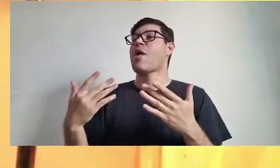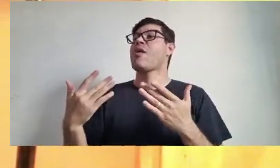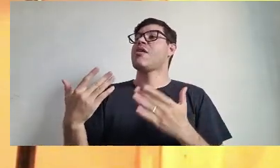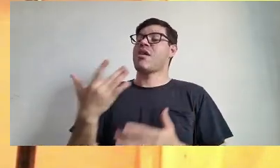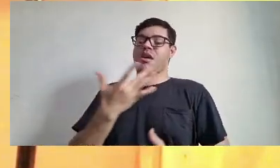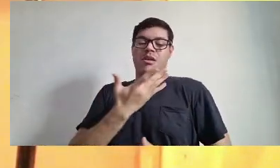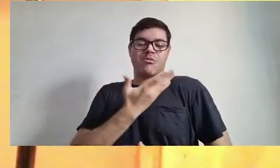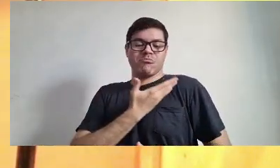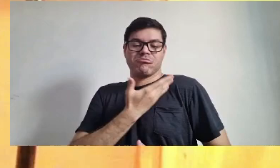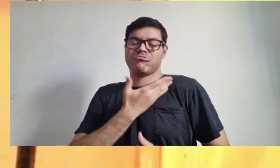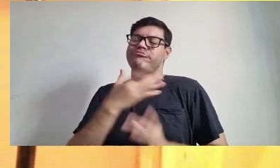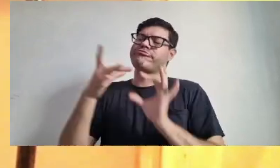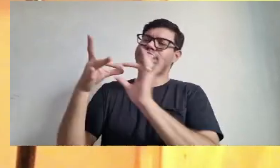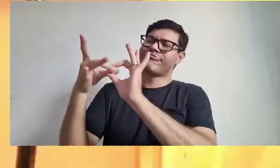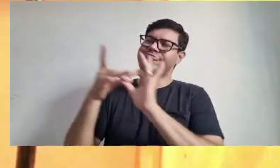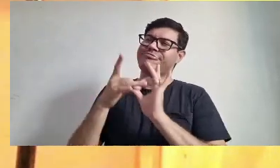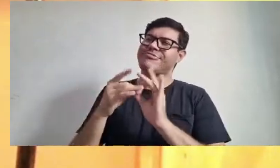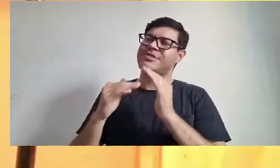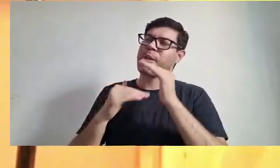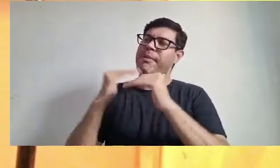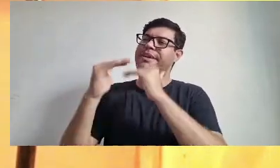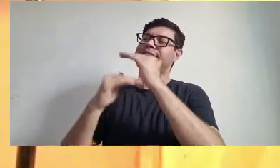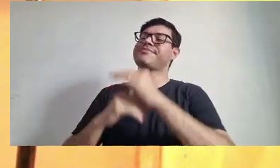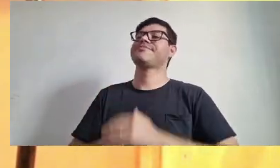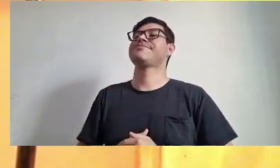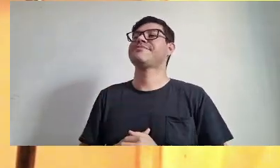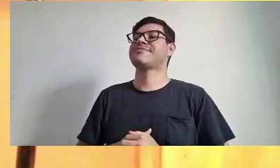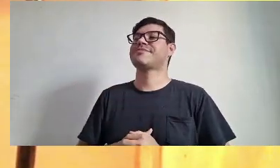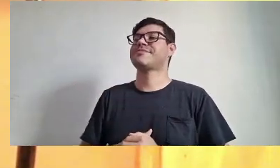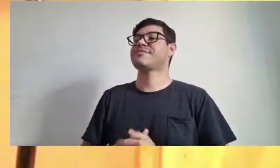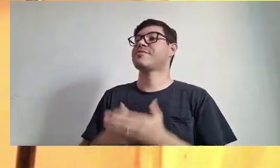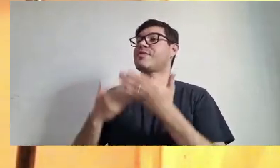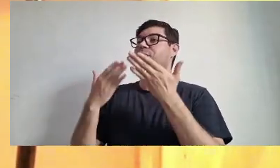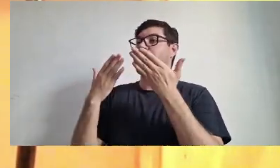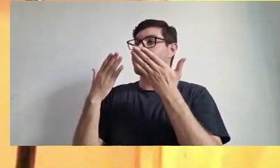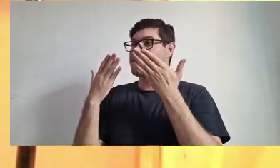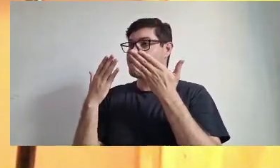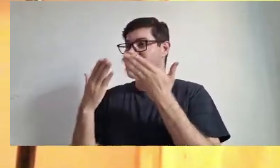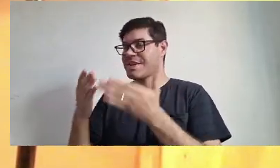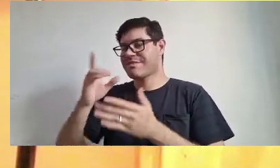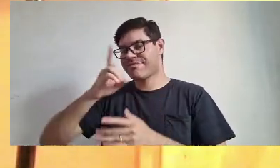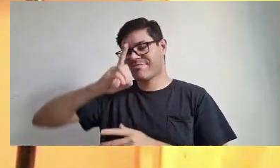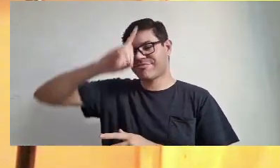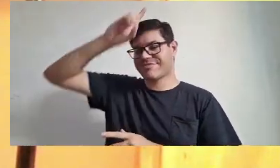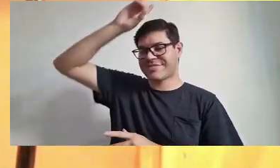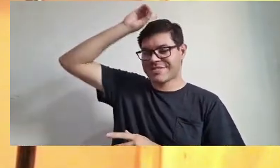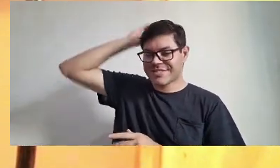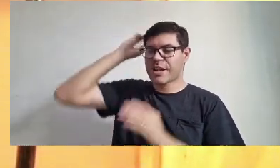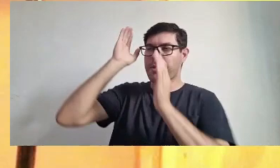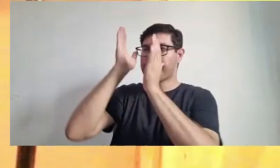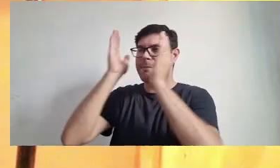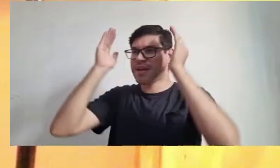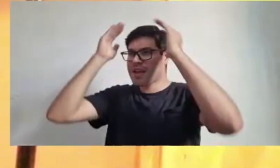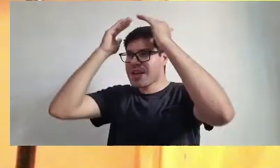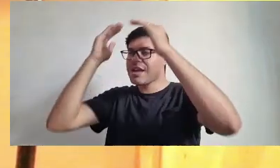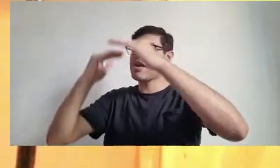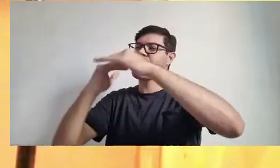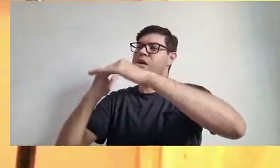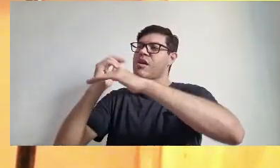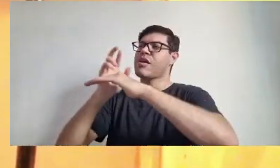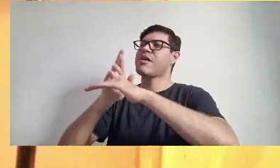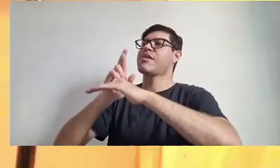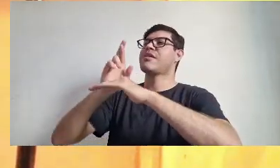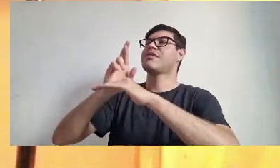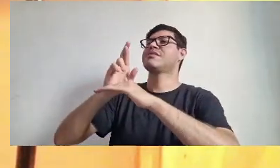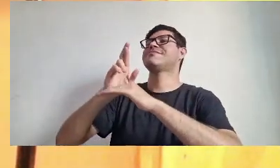bem. Durvalino Brocanelli, o pastor prayer, o reverendo, o bispo, o homem de Deus que